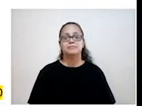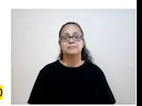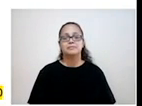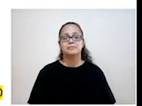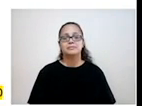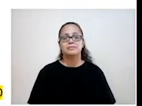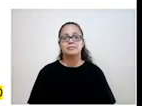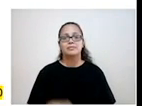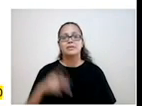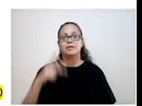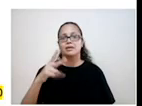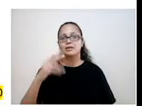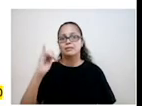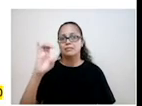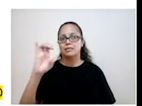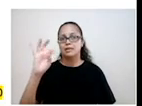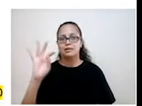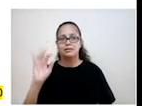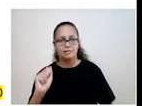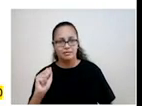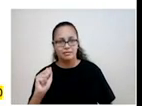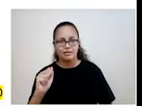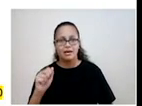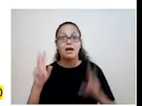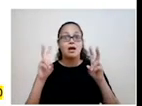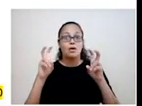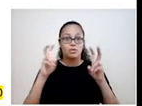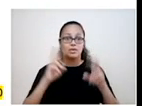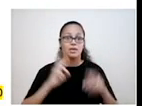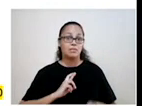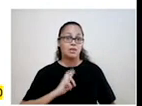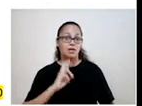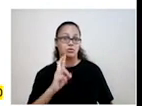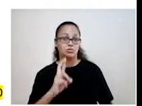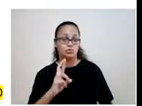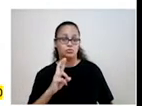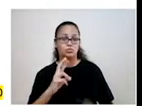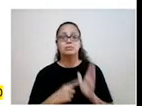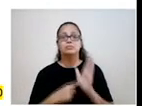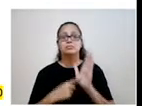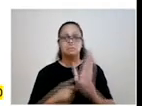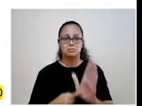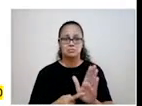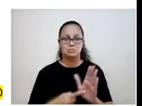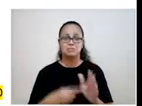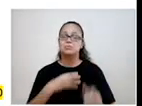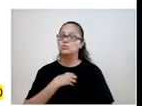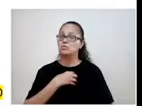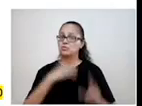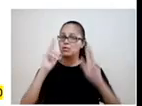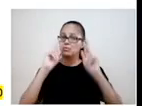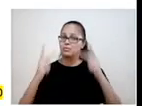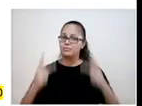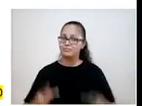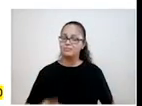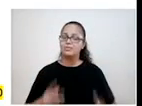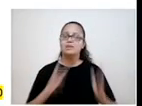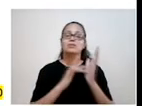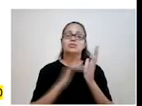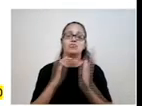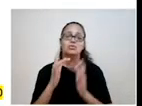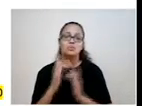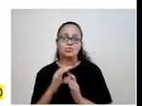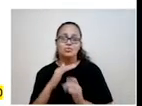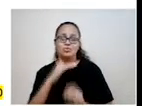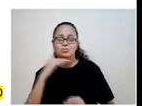A Pietà é um tema religioso representado de forma humanizada. Com Jesus morto nos